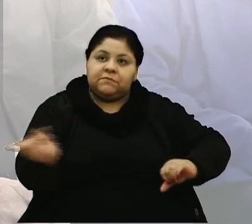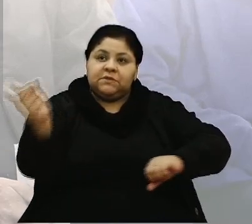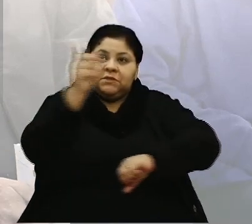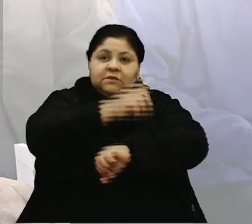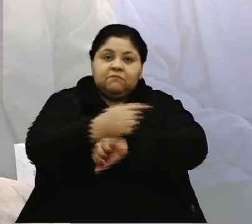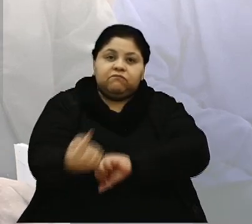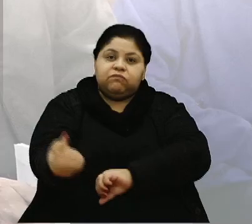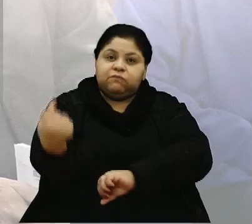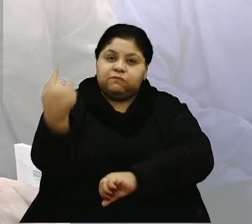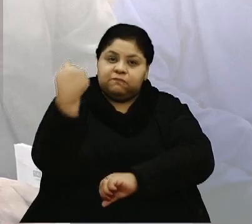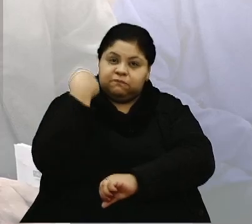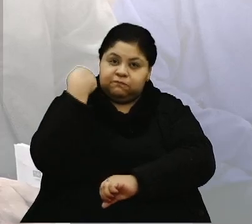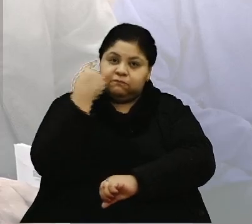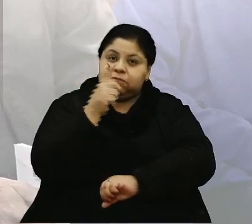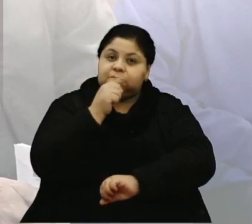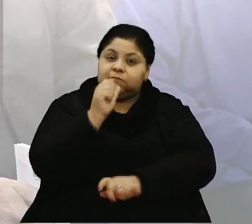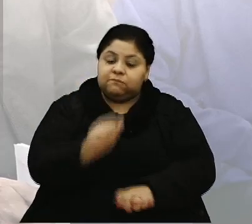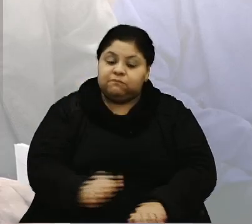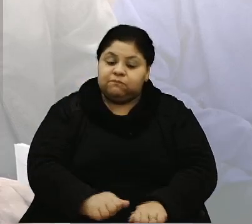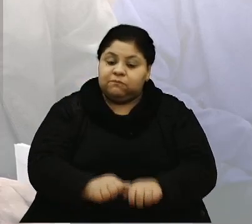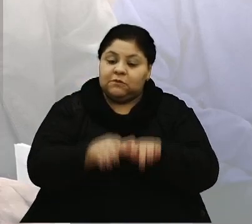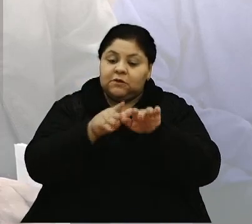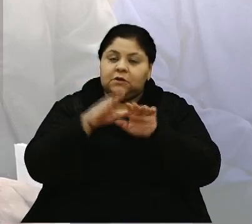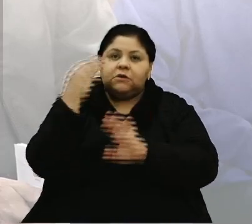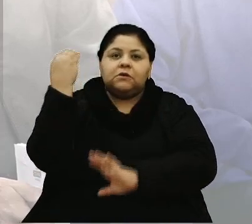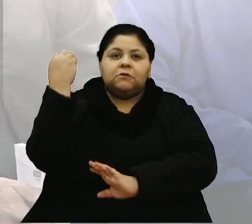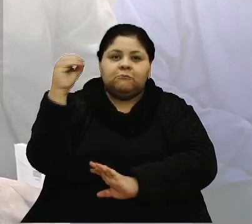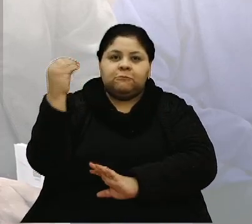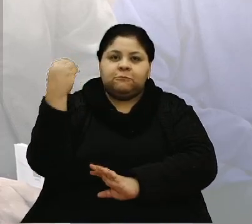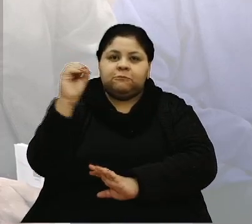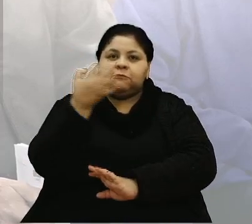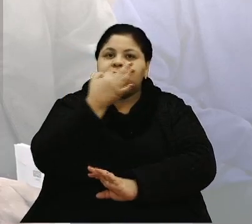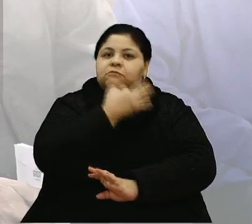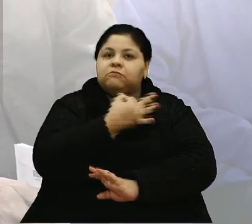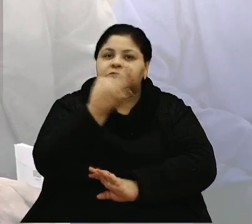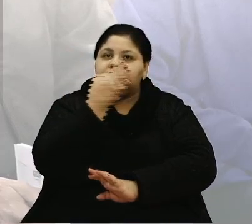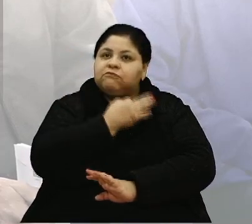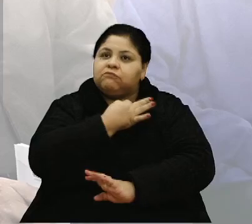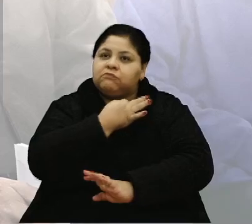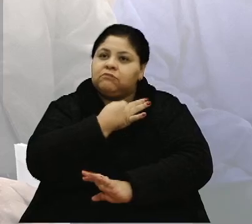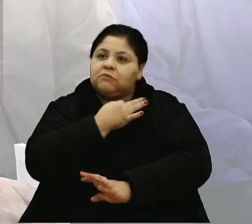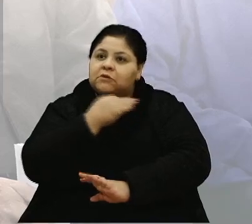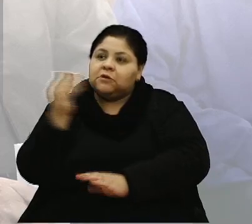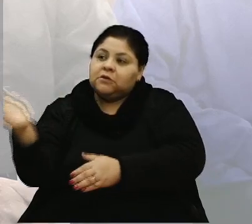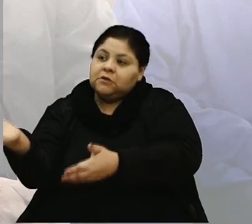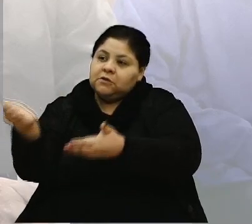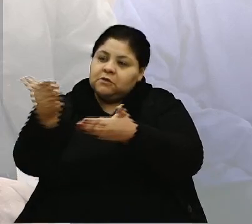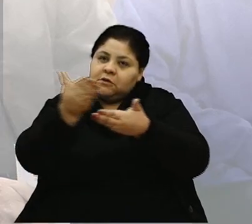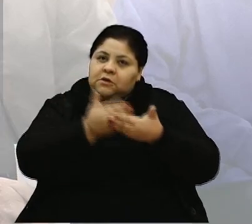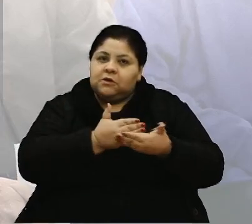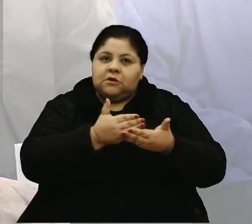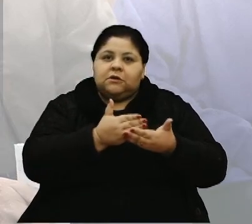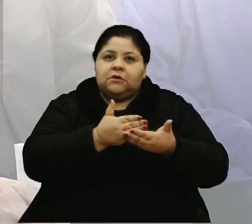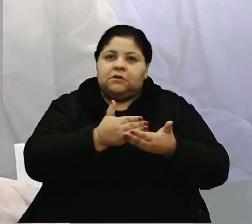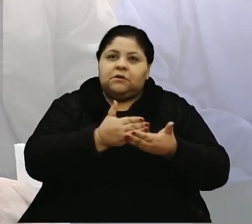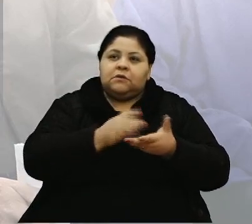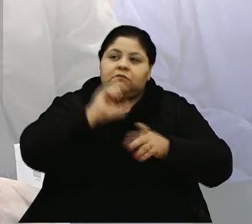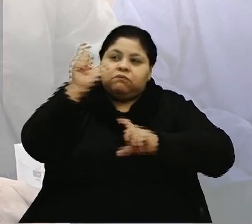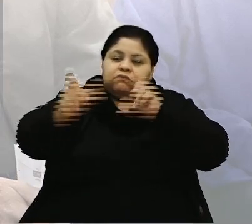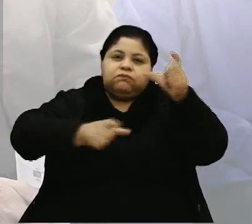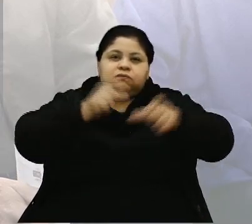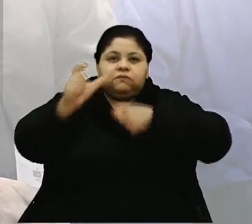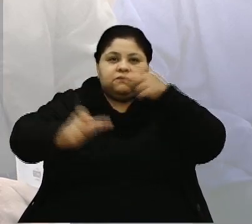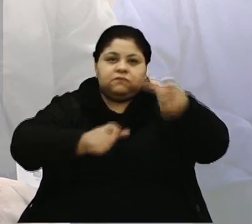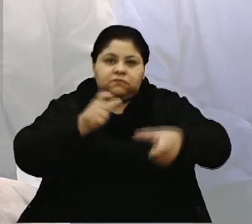atrás aquela enchente aí na Grande Porto Alegre, onde Caxias do Sul está recebendo uma grande quantidade de pessoas que